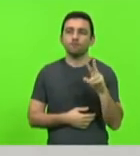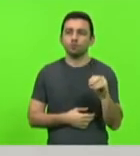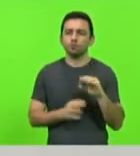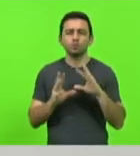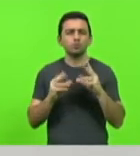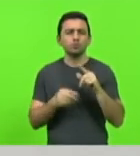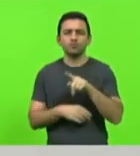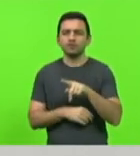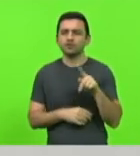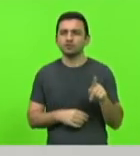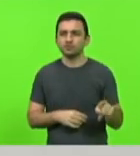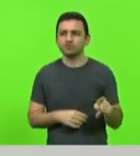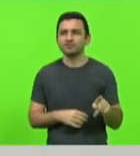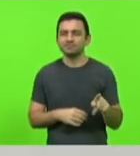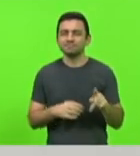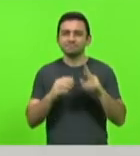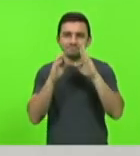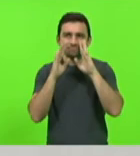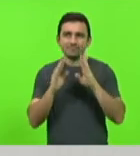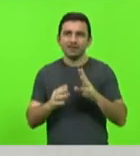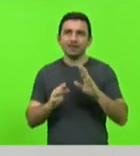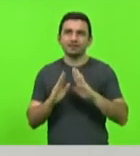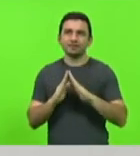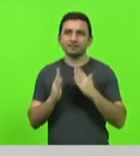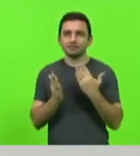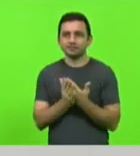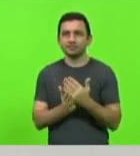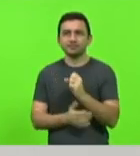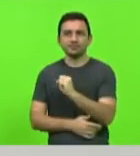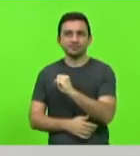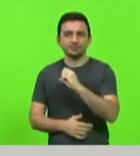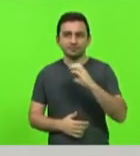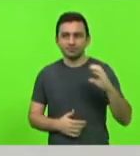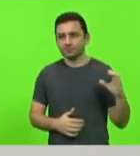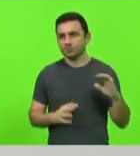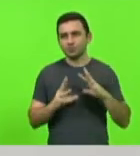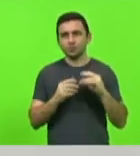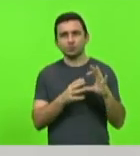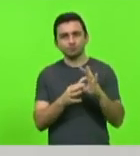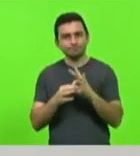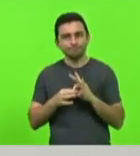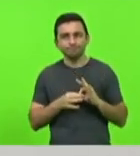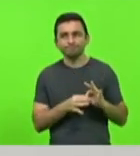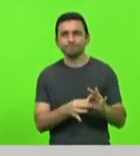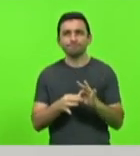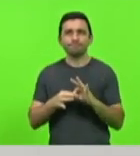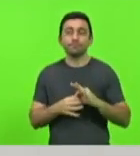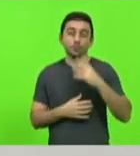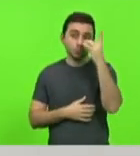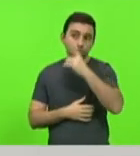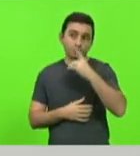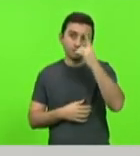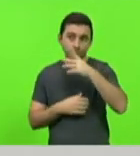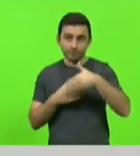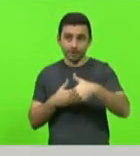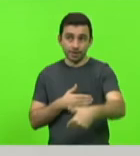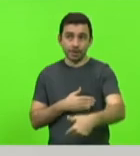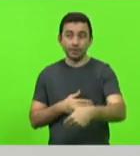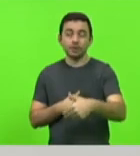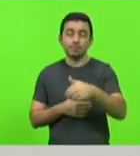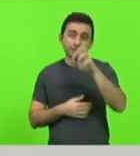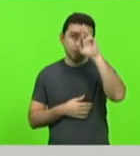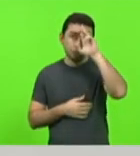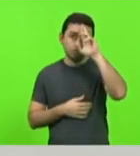professores aí ouvindo, a escola, Santa Catarina toda unida, vamos no domingo, a partir de meio-dia, uma hora,